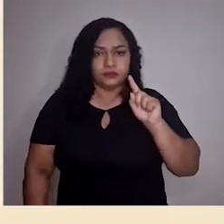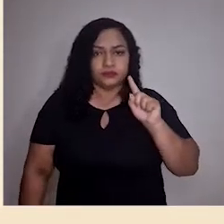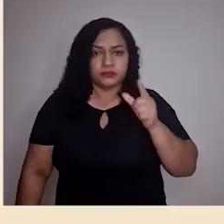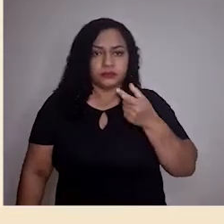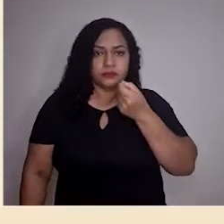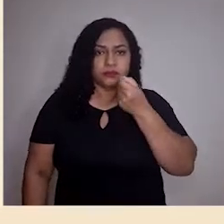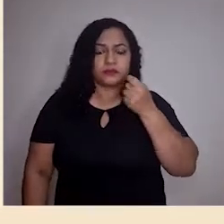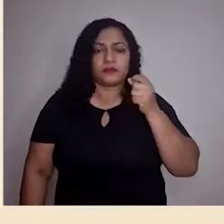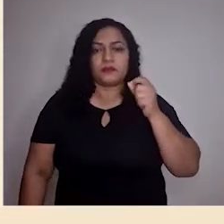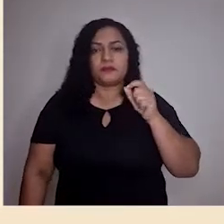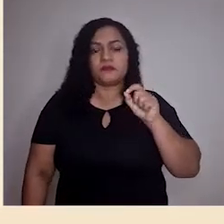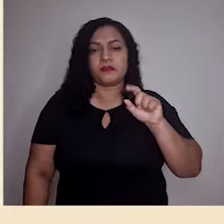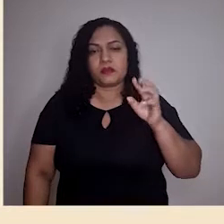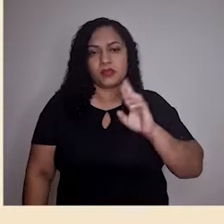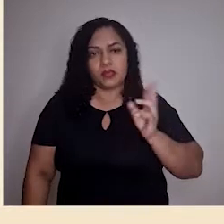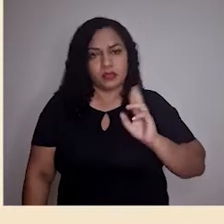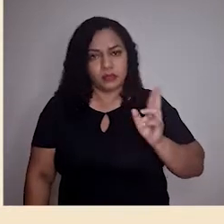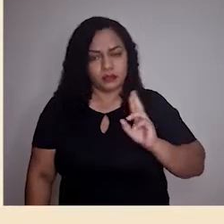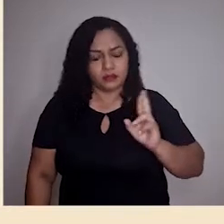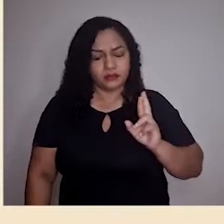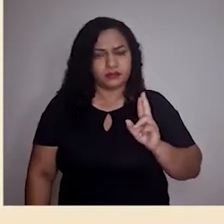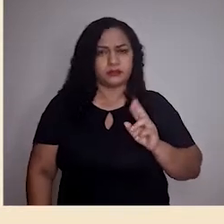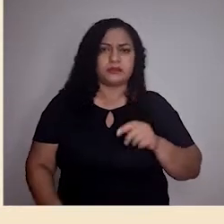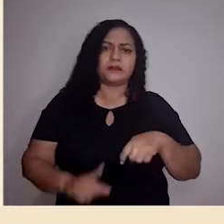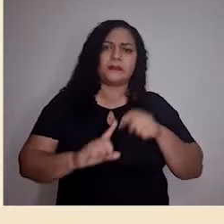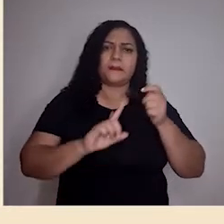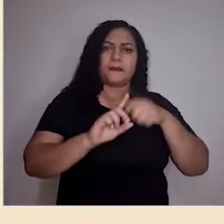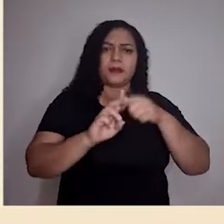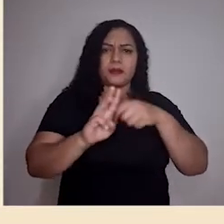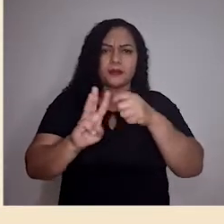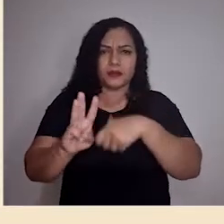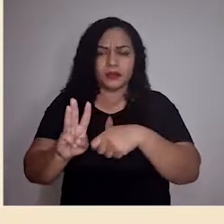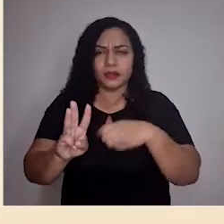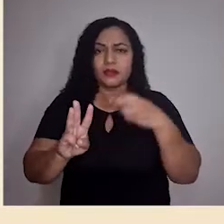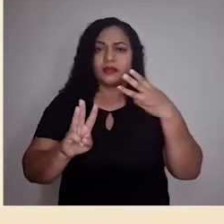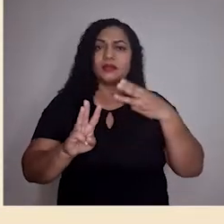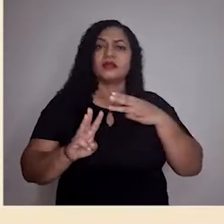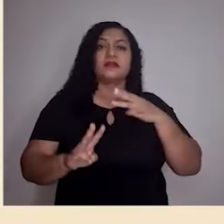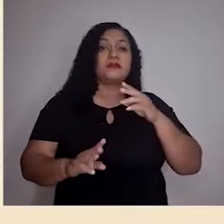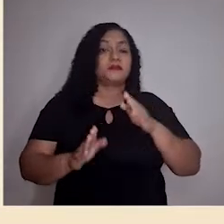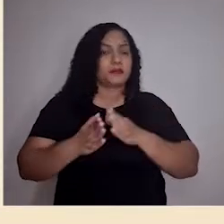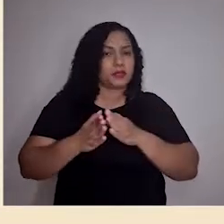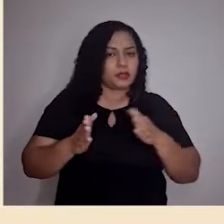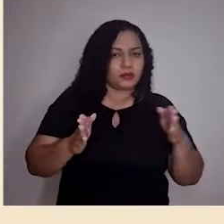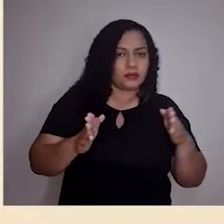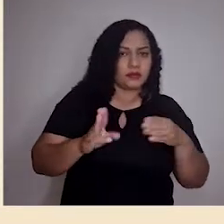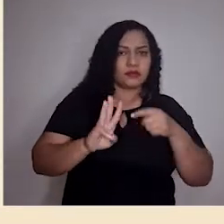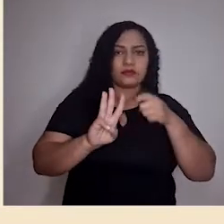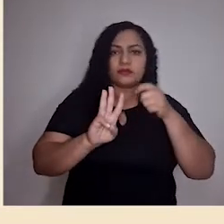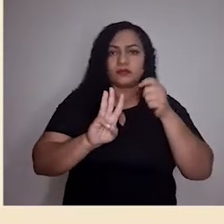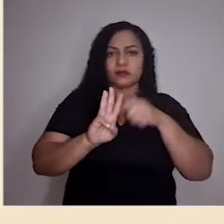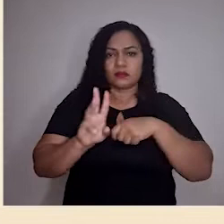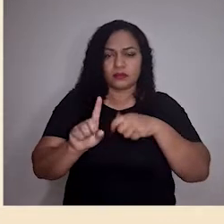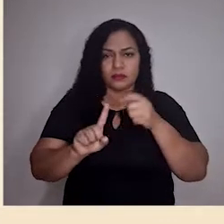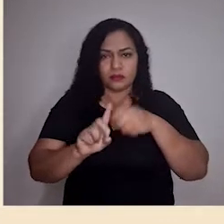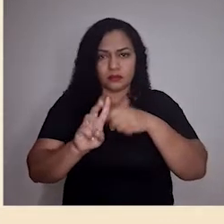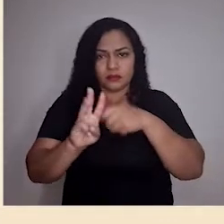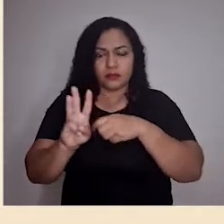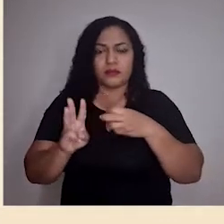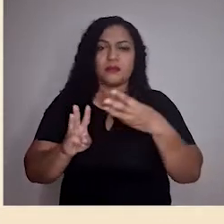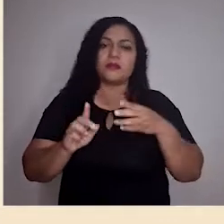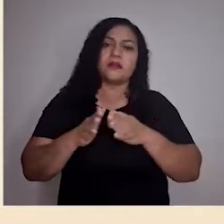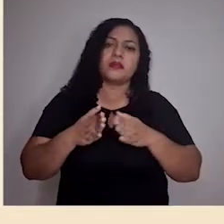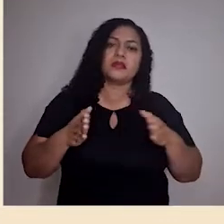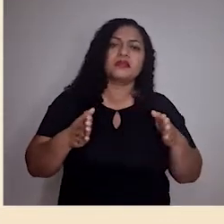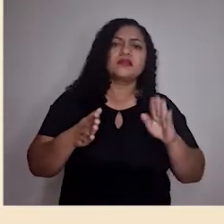feita por 3 meses, a taxa de 10% ao mês. Qual